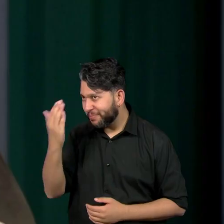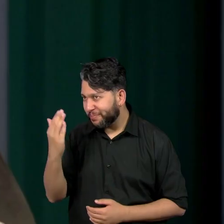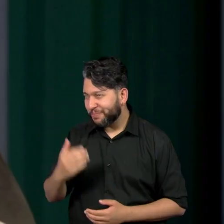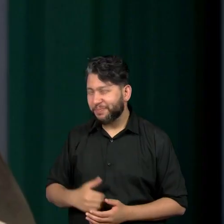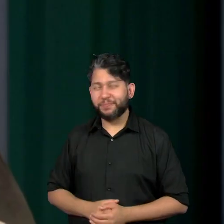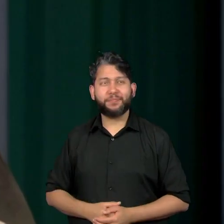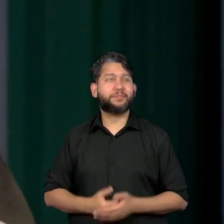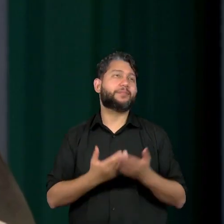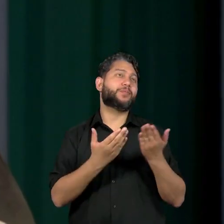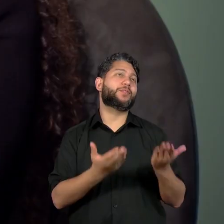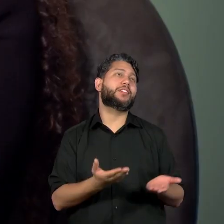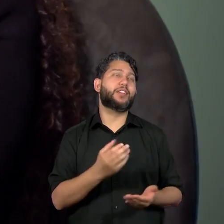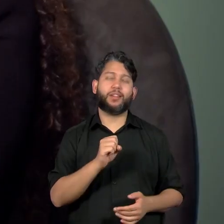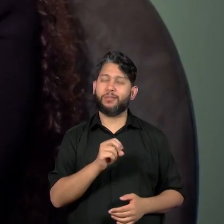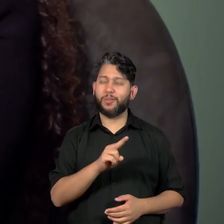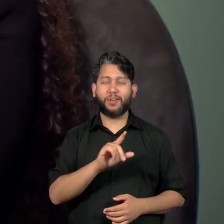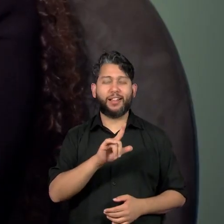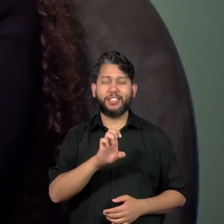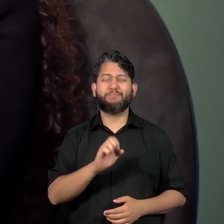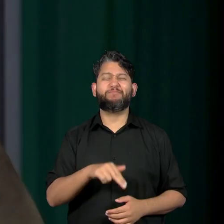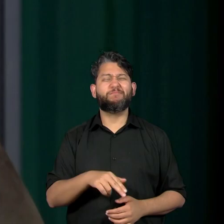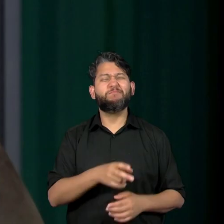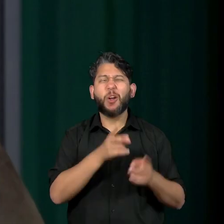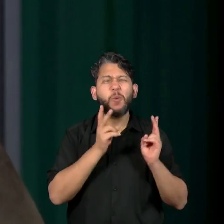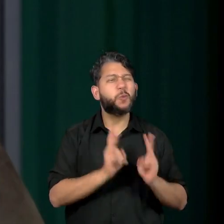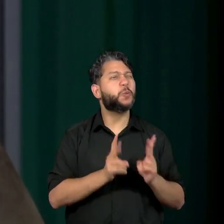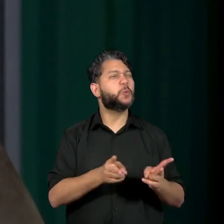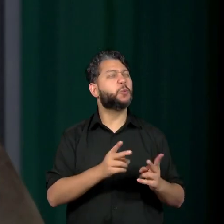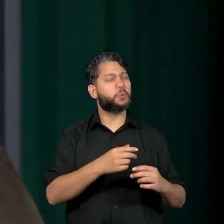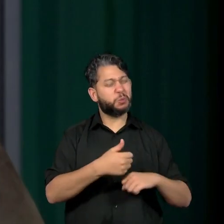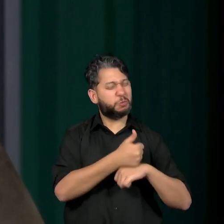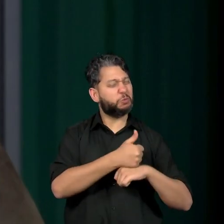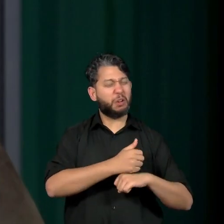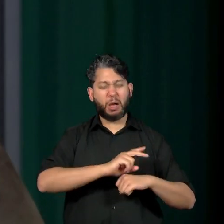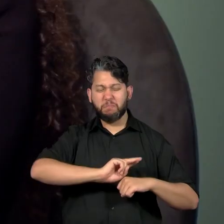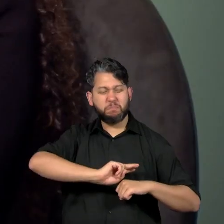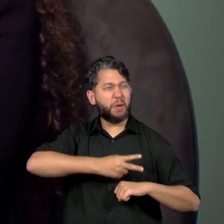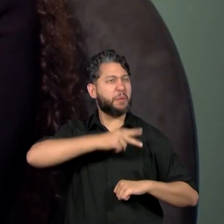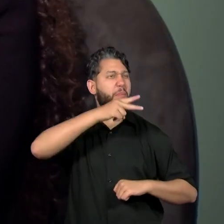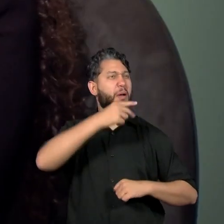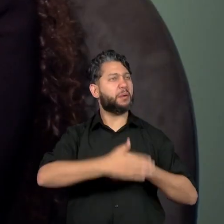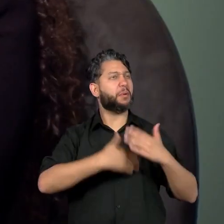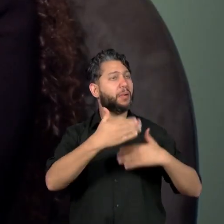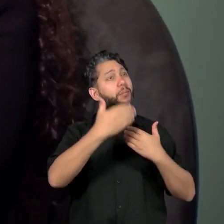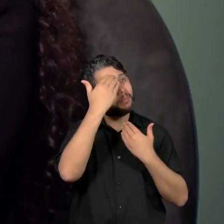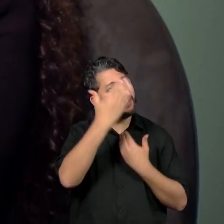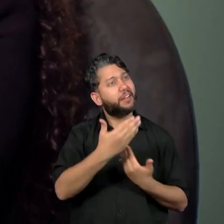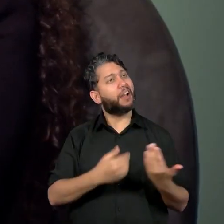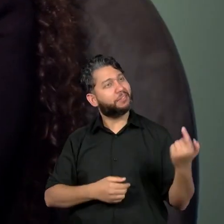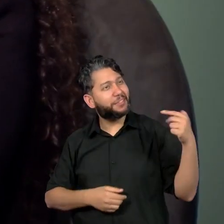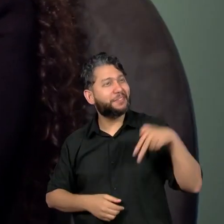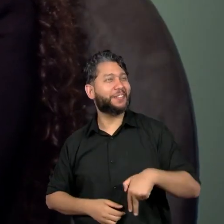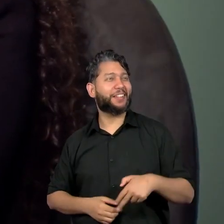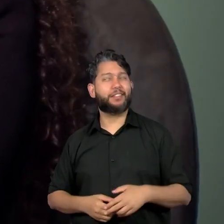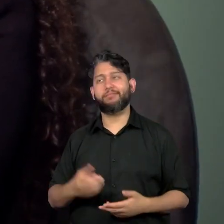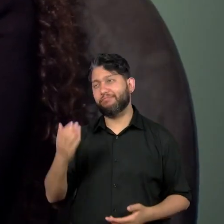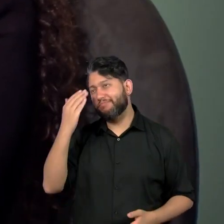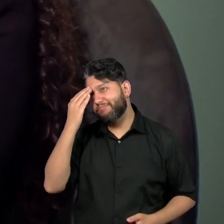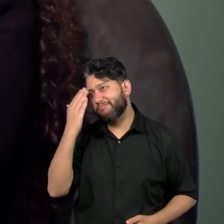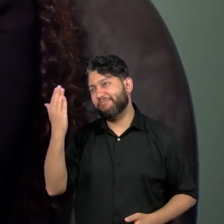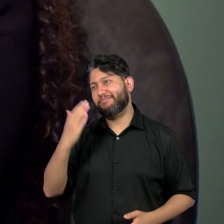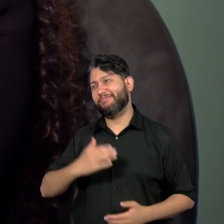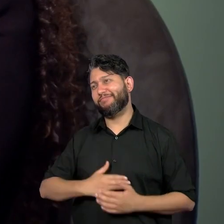olha, você, Suelen, que você continue sendo bem-sucedida aí no seu trabalho. Muito obrigado pela presença. Obrigada, eu que